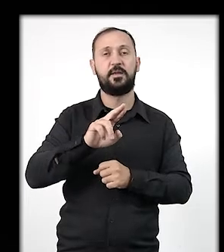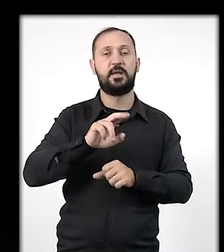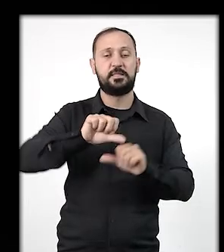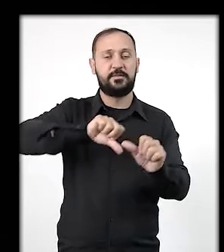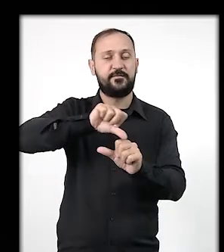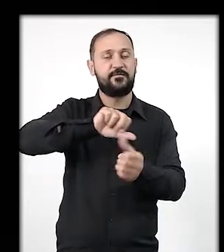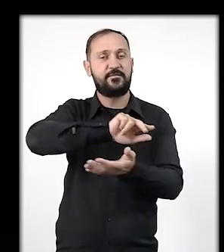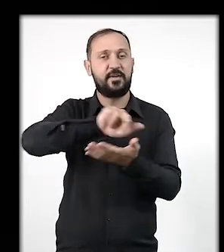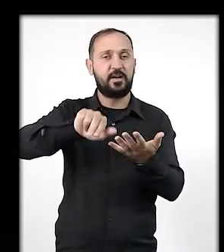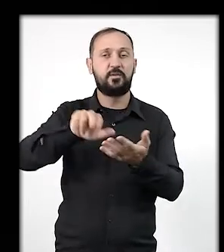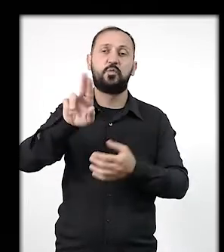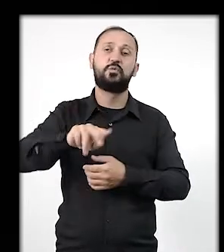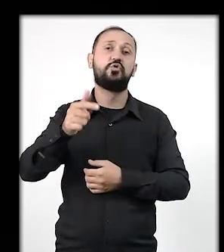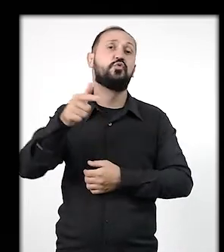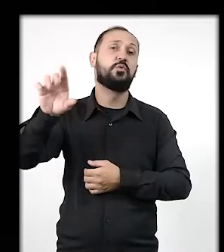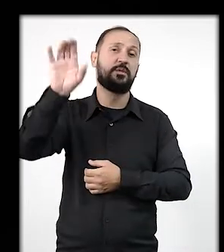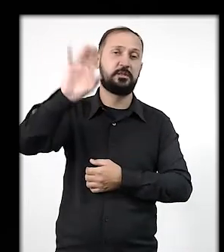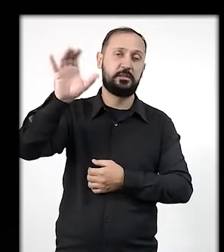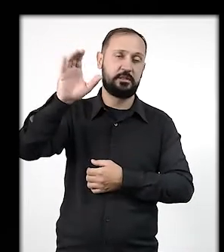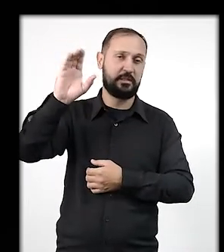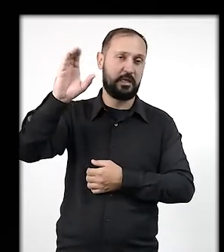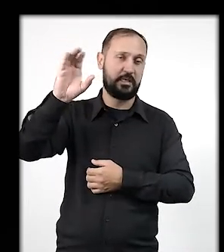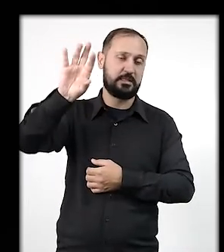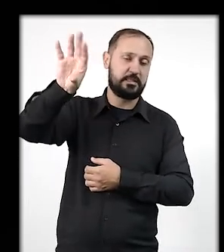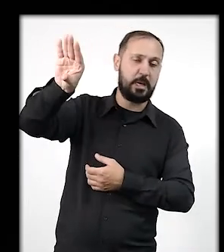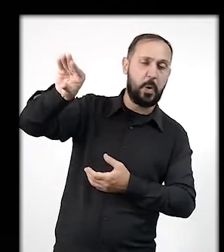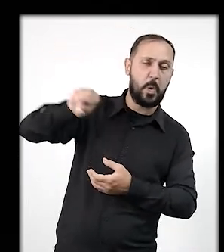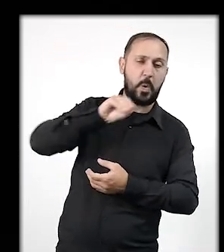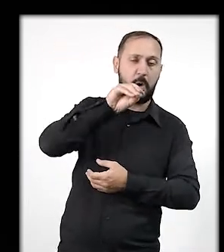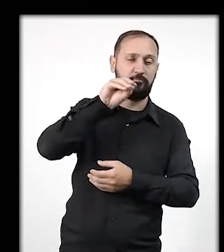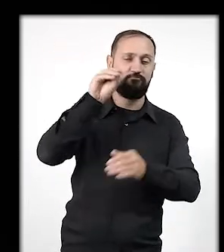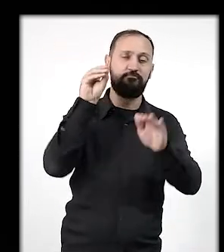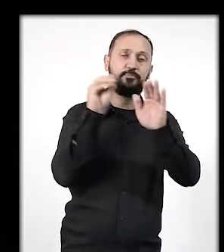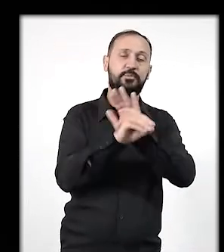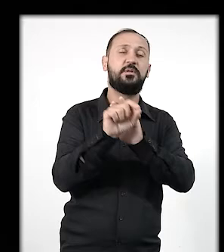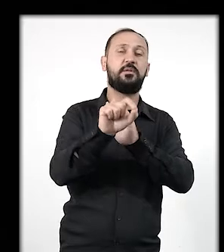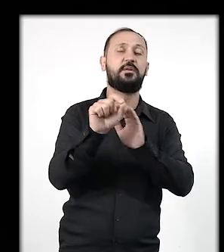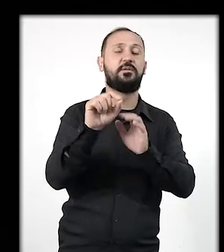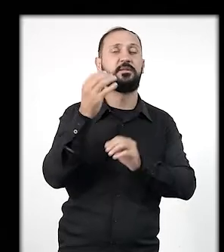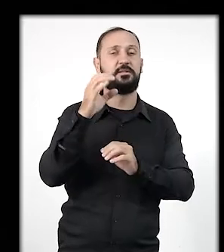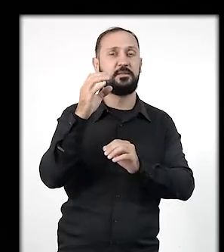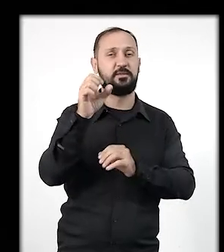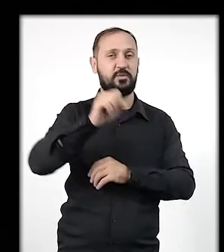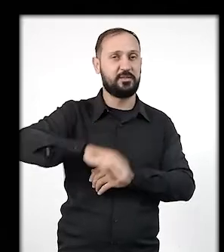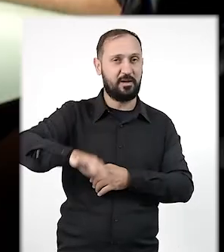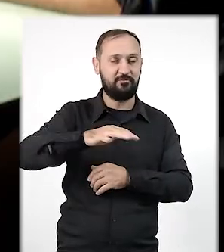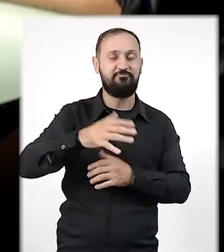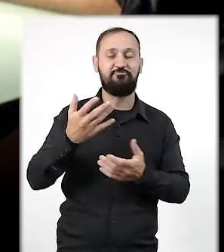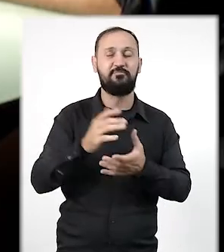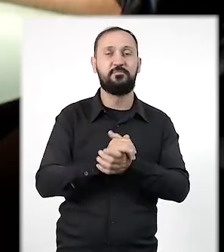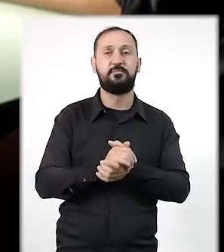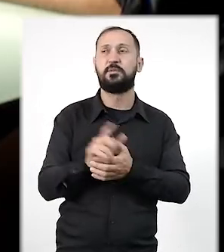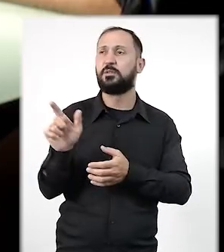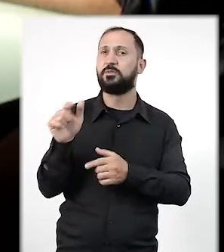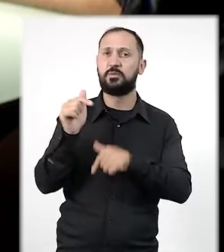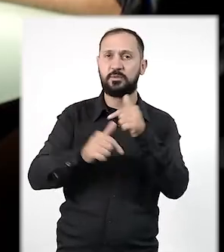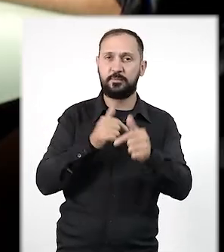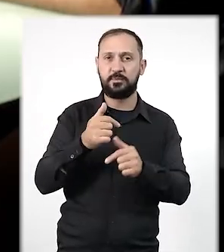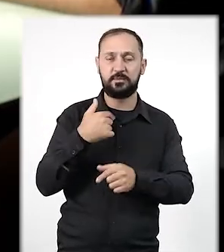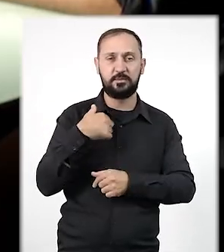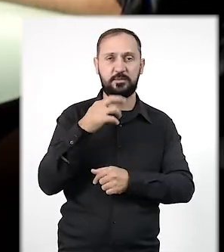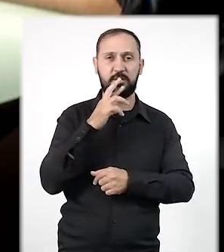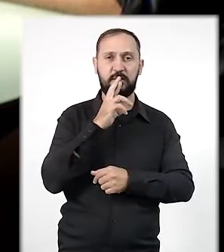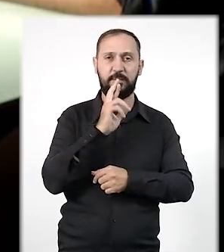são elencadas em outras ciências e correlacionar com as sociais. E Fabiano, você, no seu trabalho, você